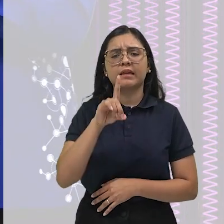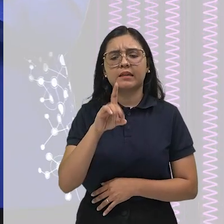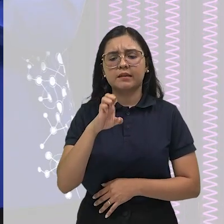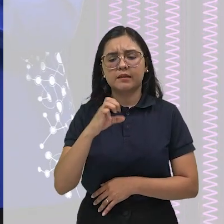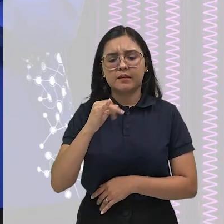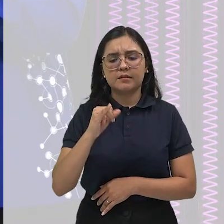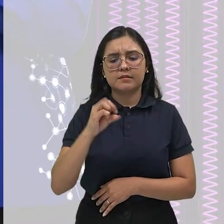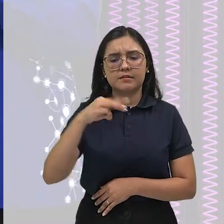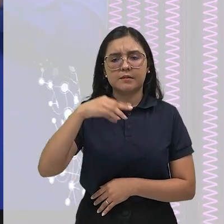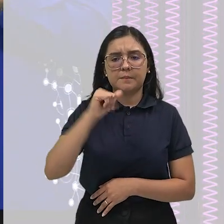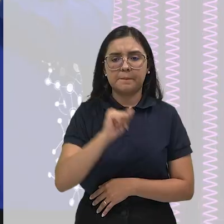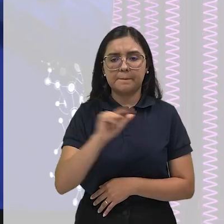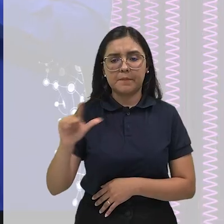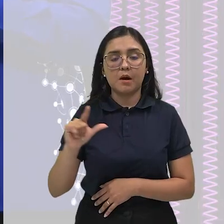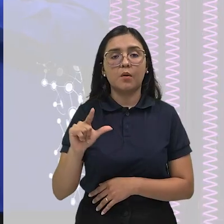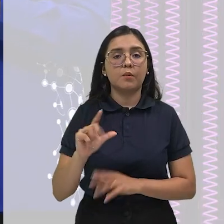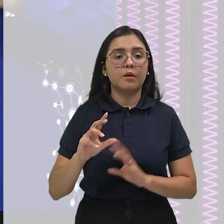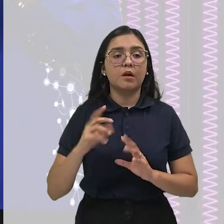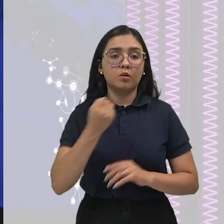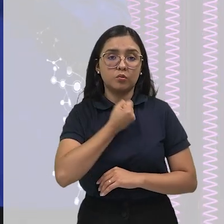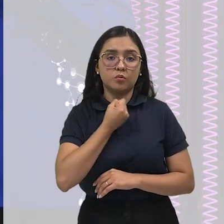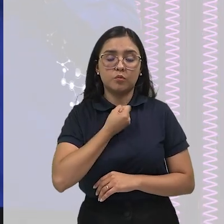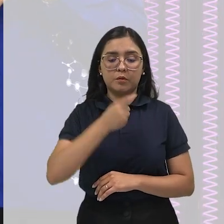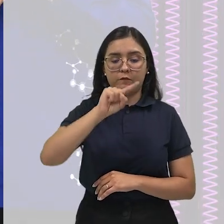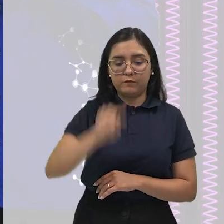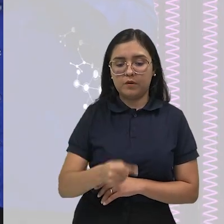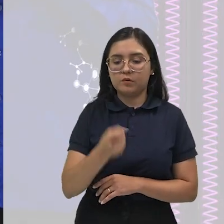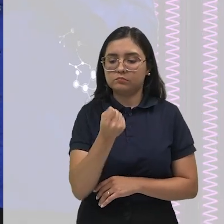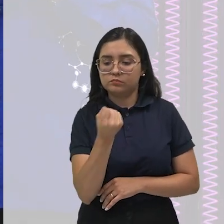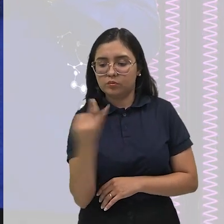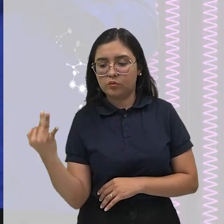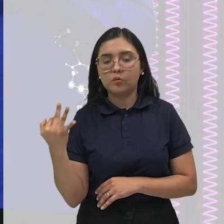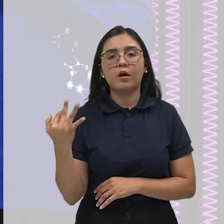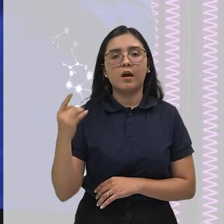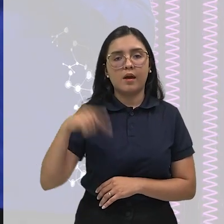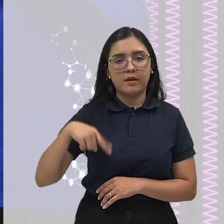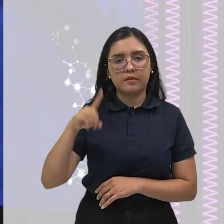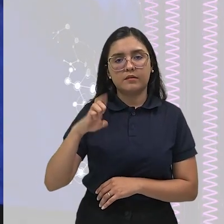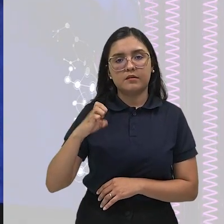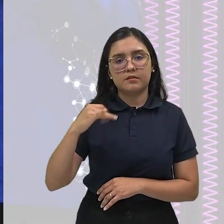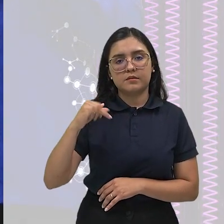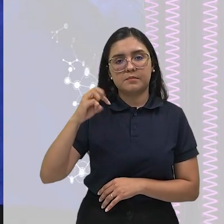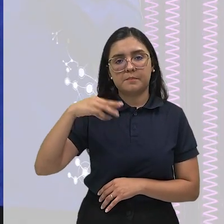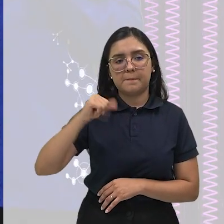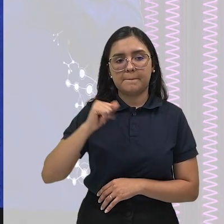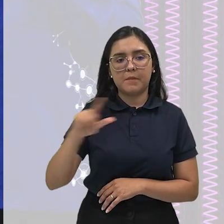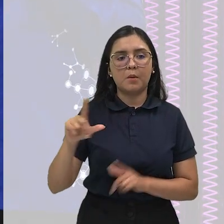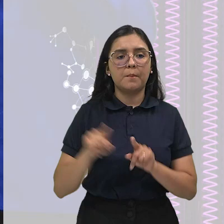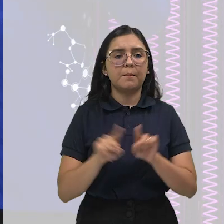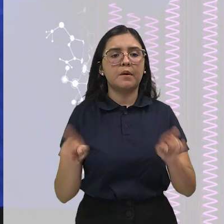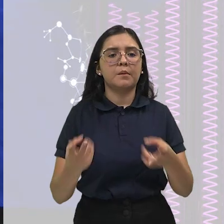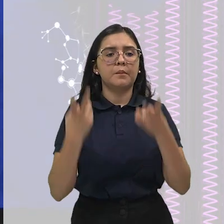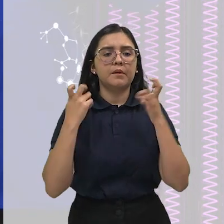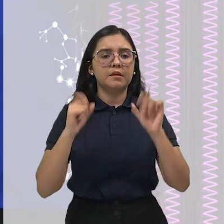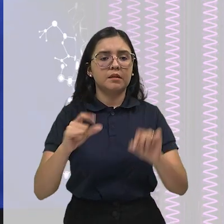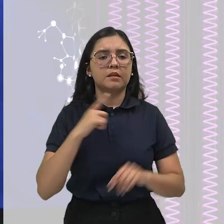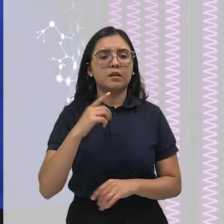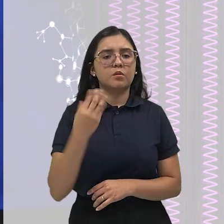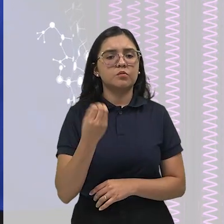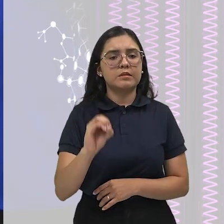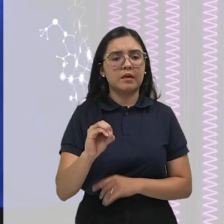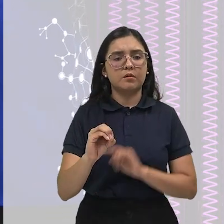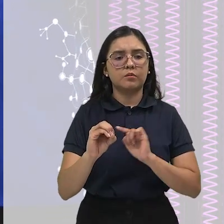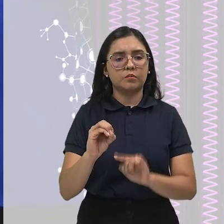que está depois da vírgula. Mas você pode observar aí que apareceu um zero na frente. Por quê?